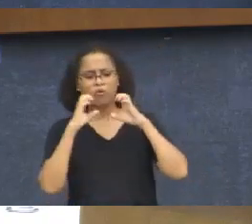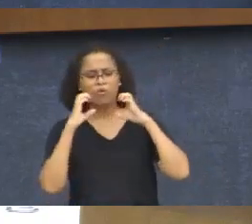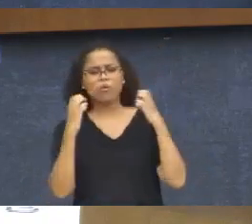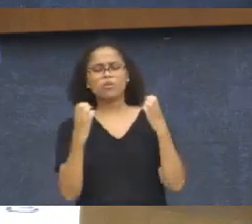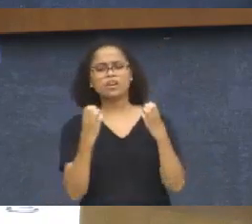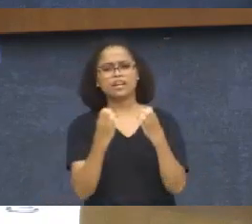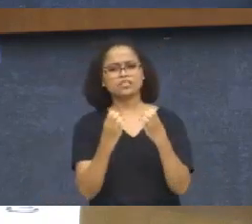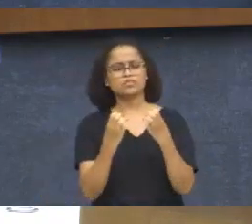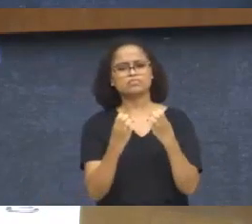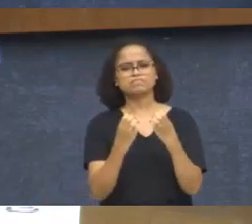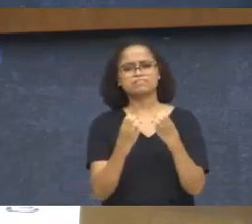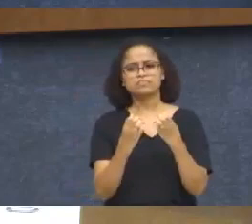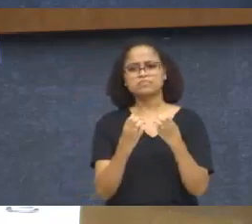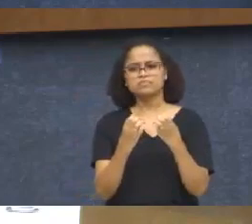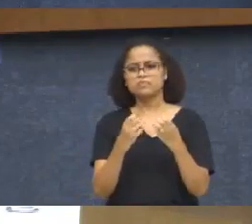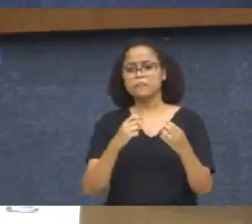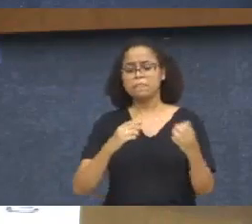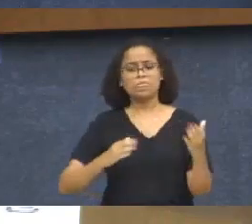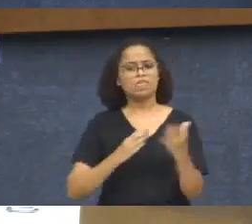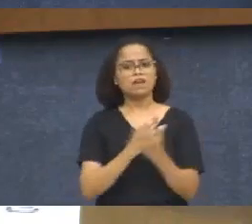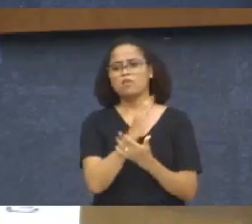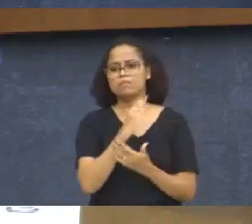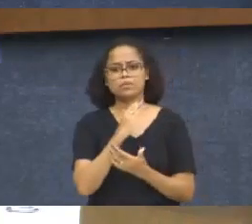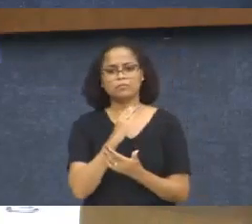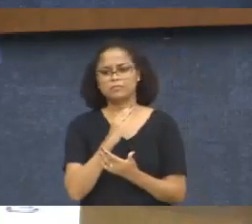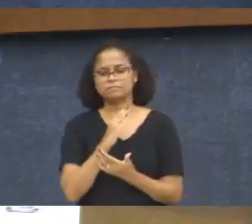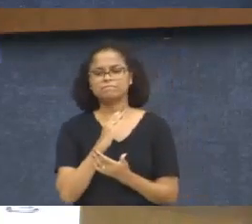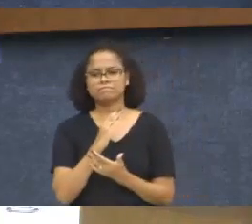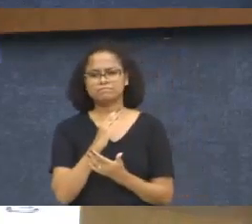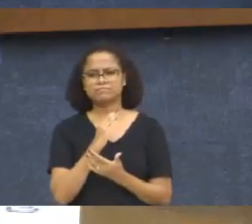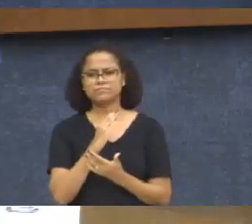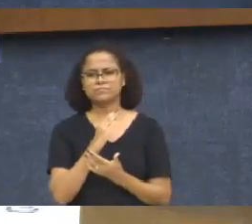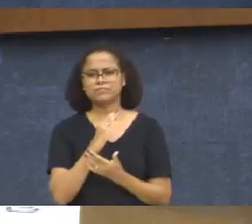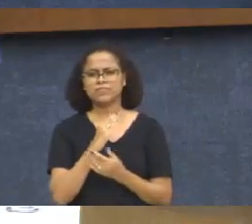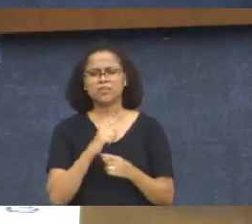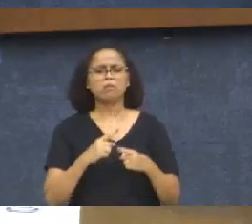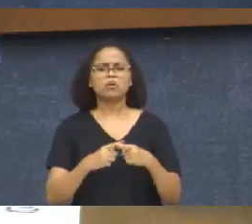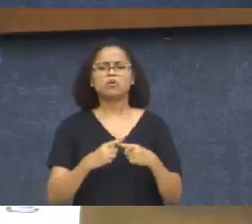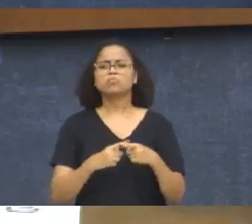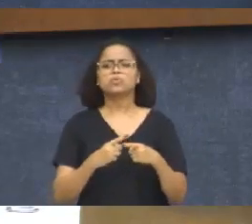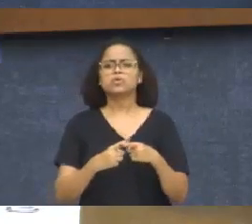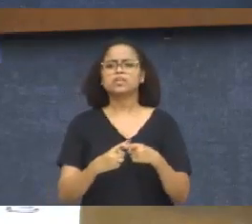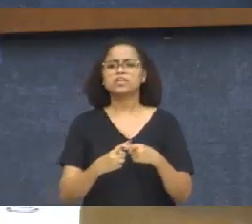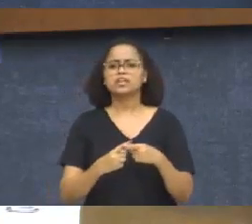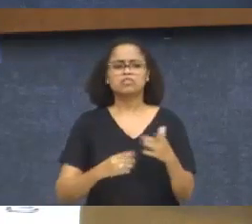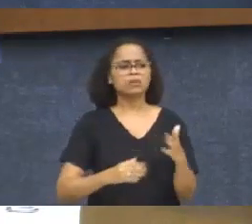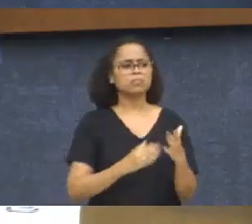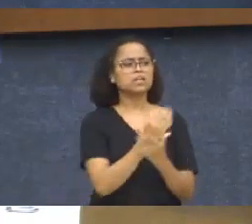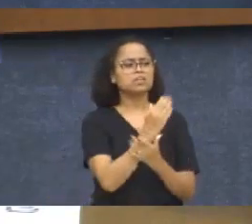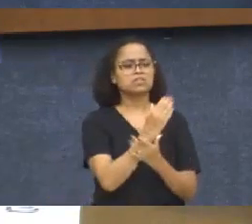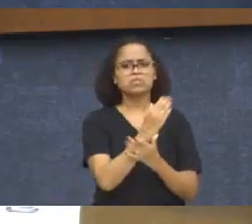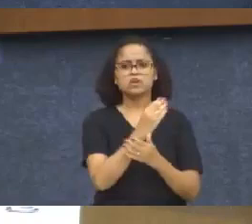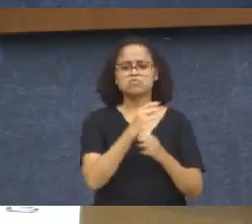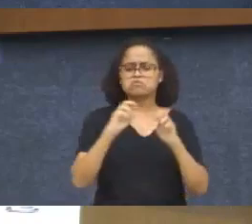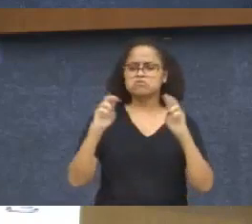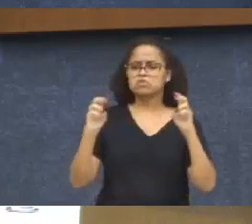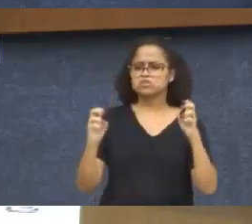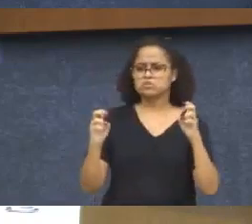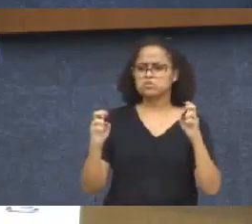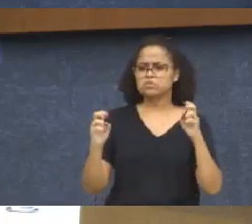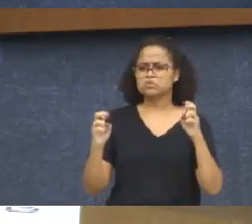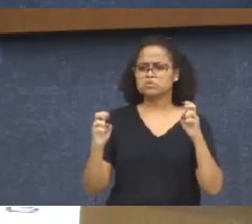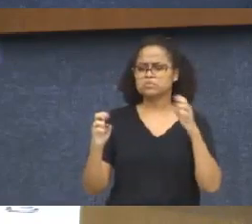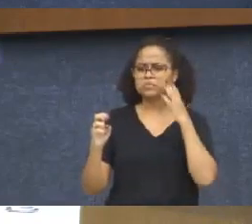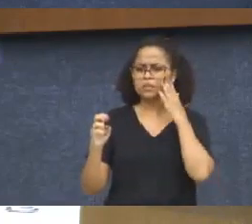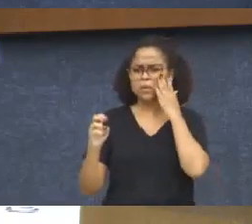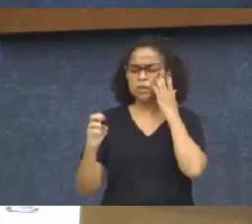aprova determinada matéria. Nós somos legisladores, nós sabemos. Por que muitas vezes não aprovamos matéria? Porque não foi construída a